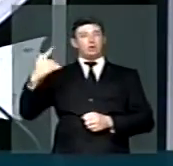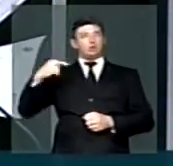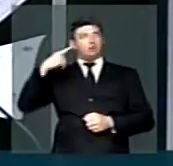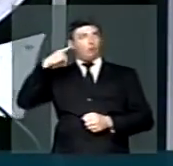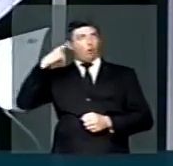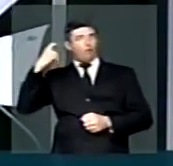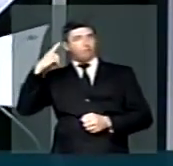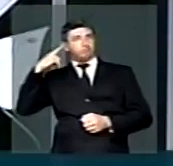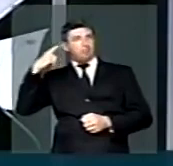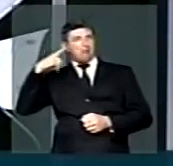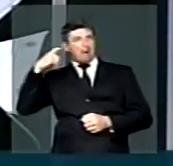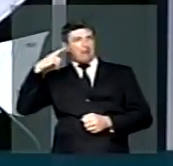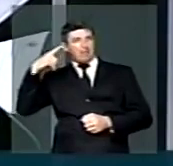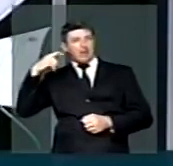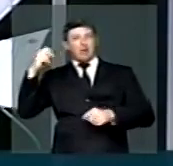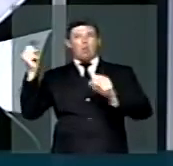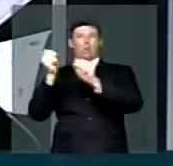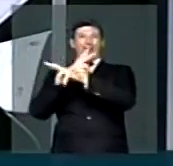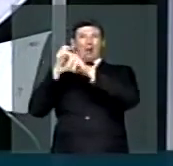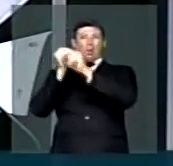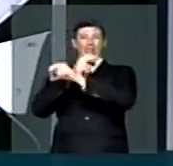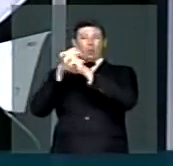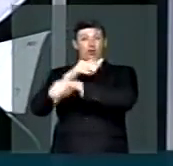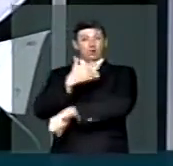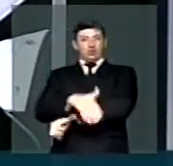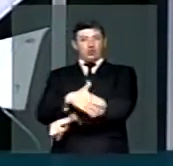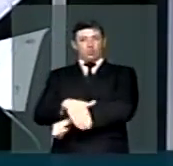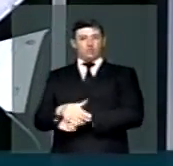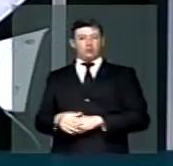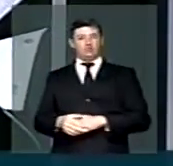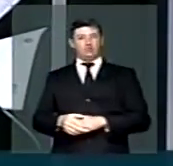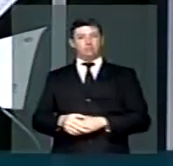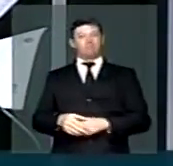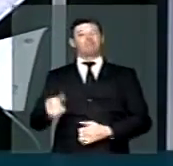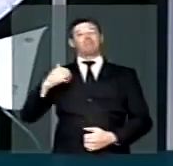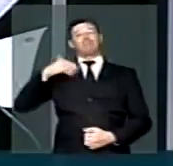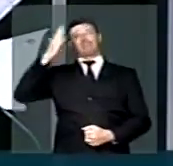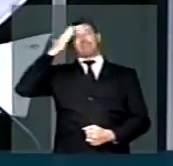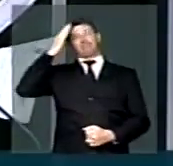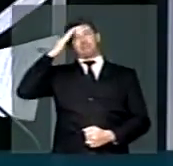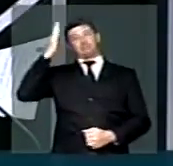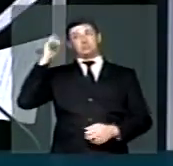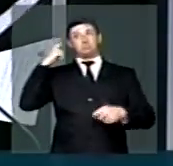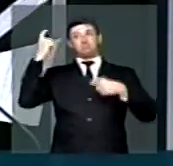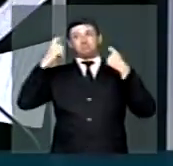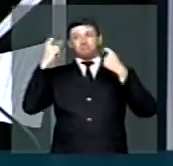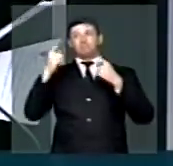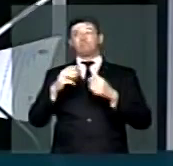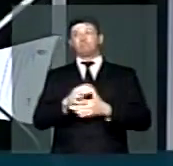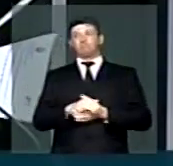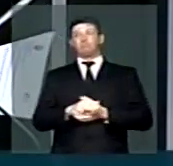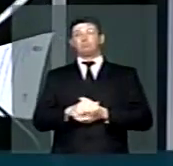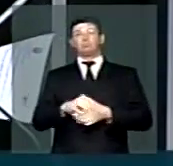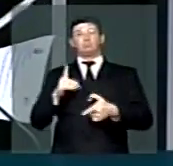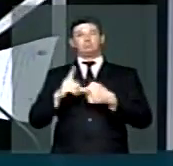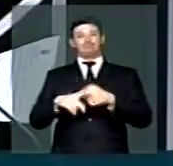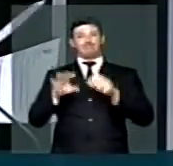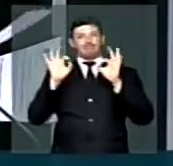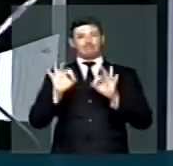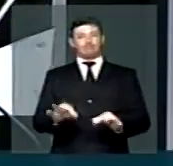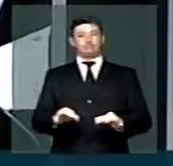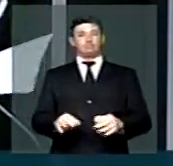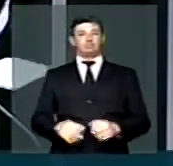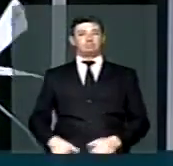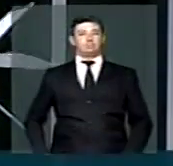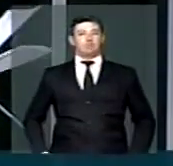sirene tocar pelas estradas, a gente já fica preocupado, porque ali